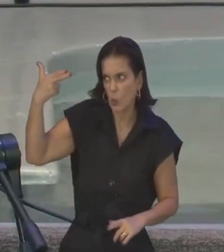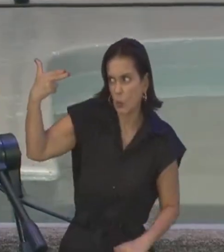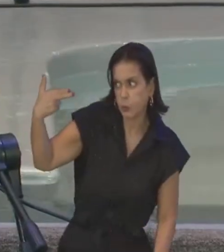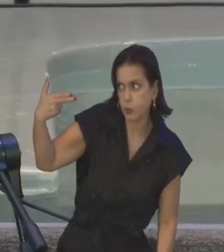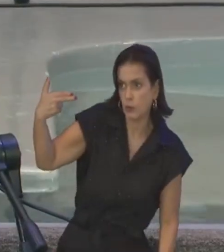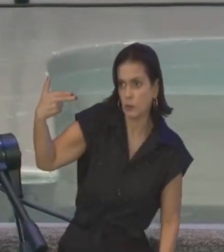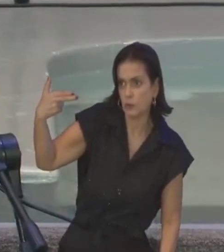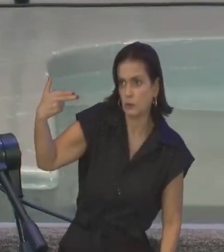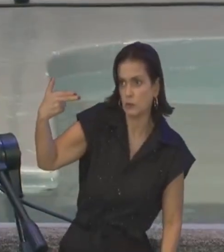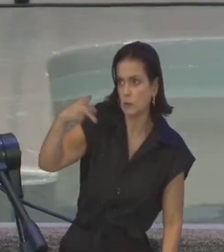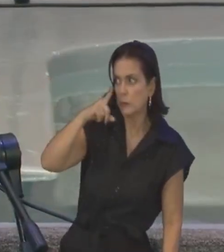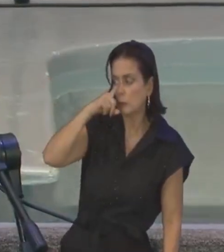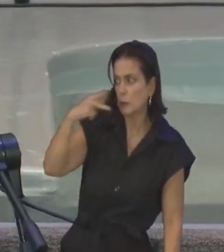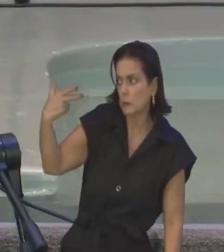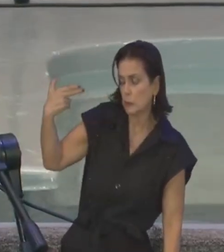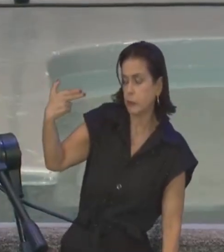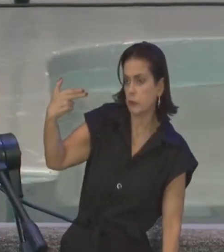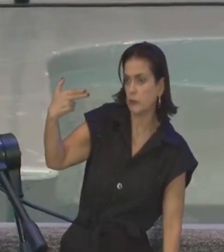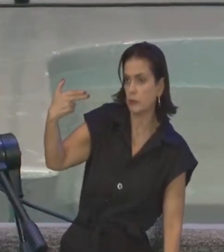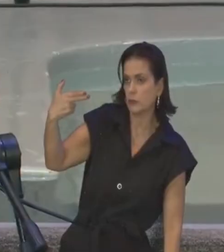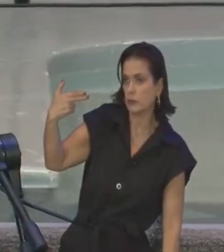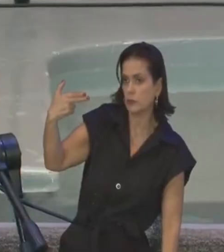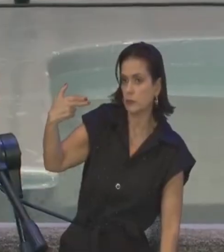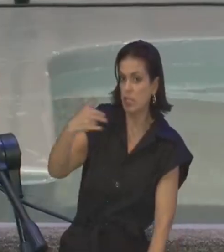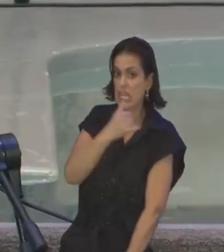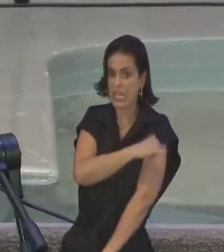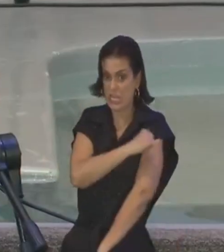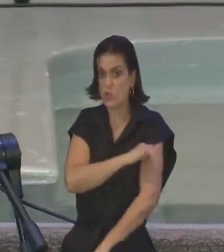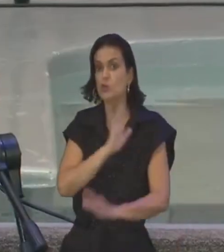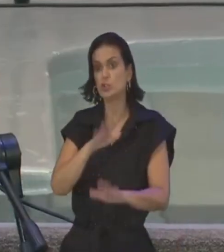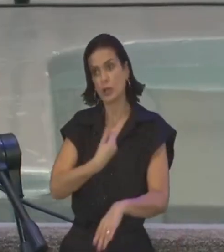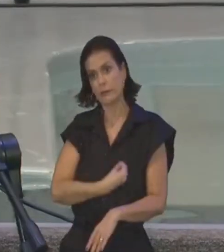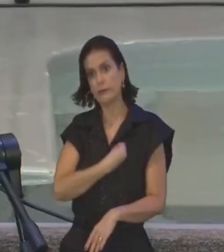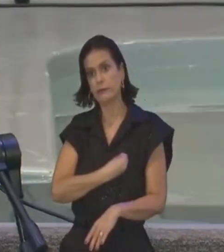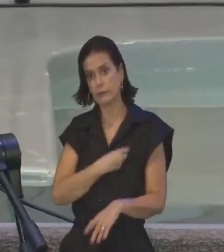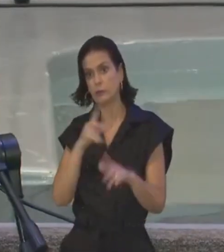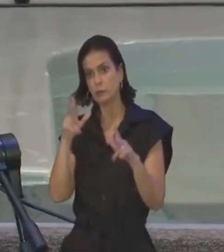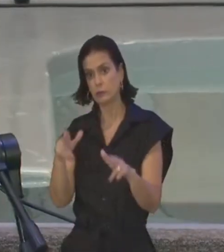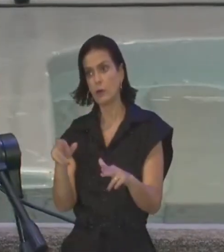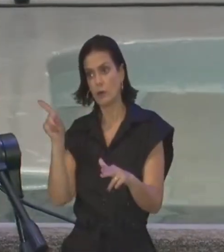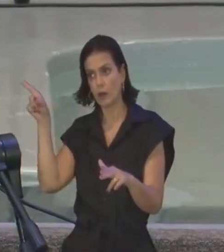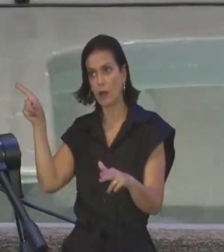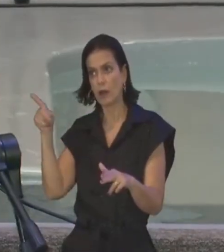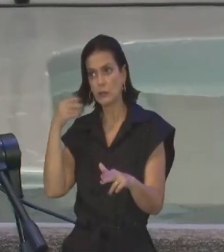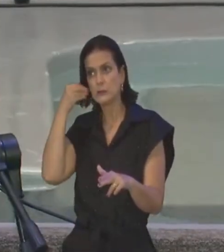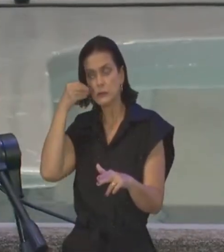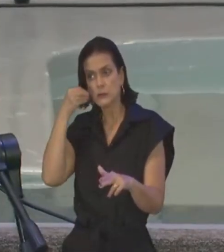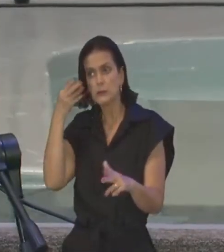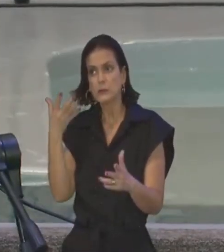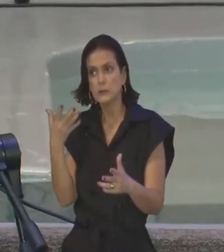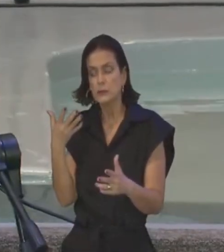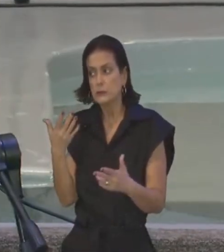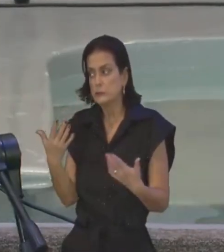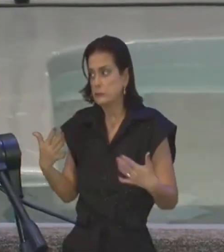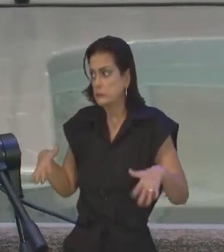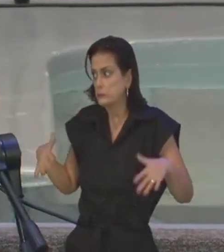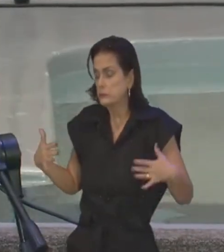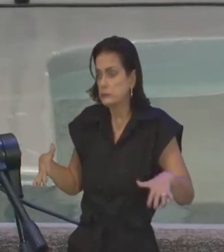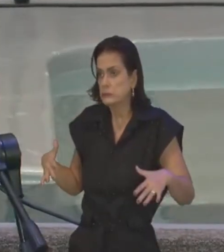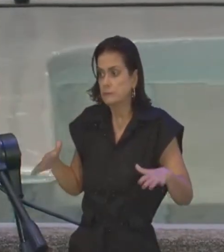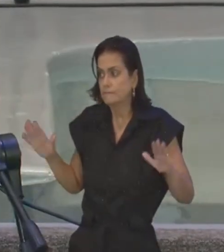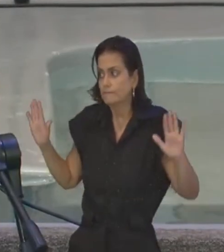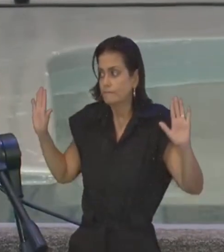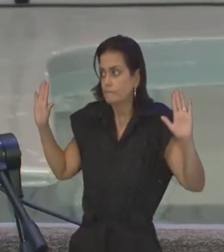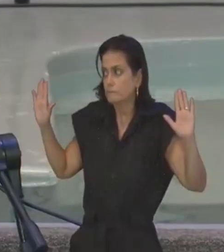cabeça, como eu já vivi isso no Rio de Janeiro com o meu sobrinho, e que você com as mãos para o